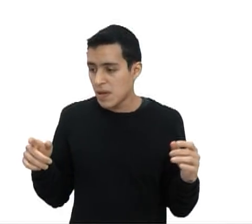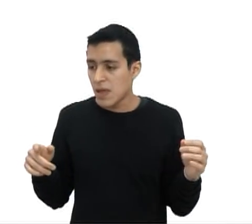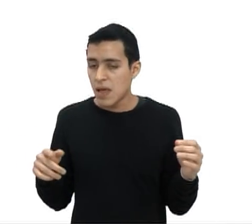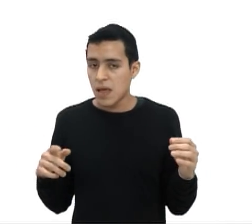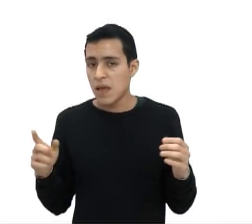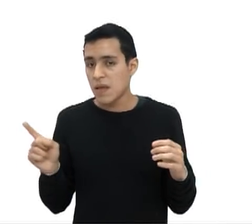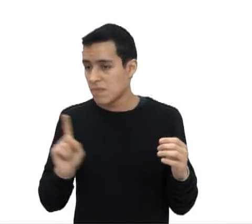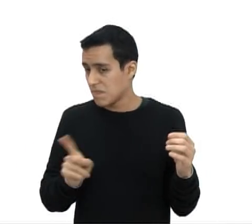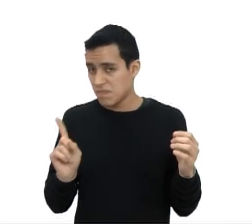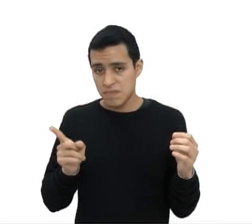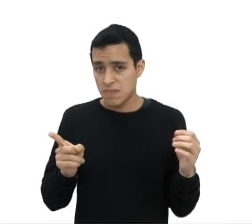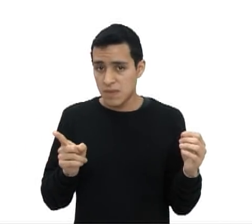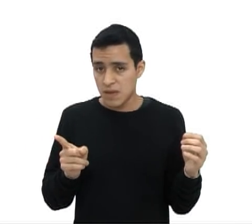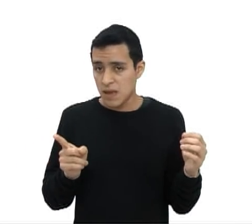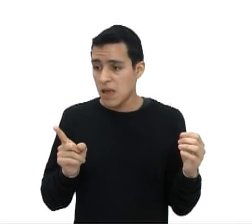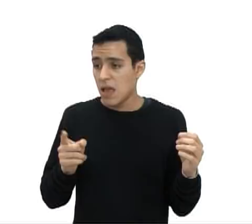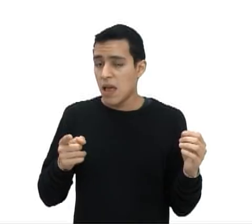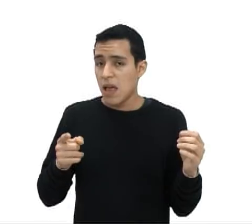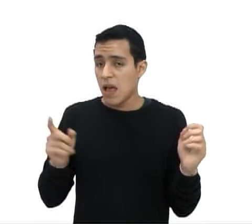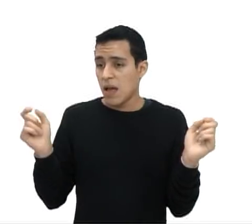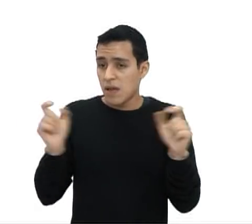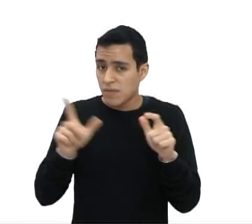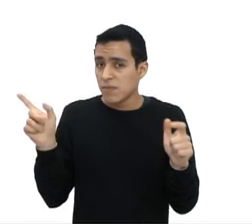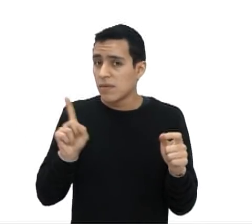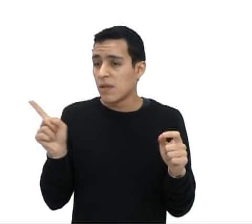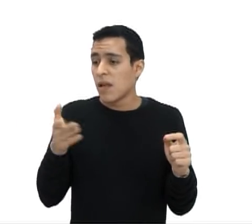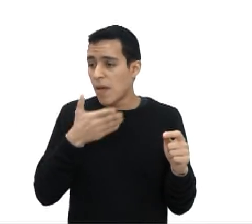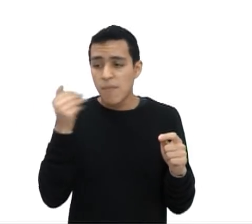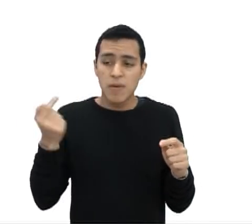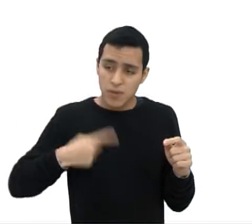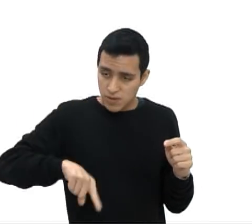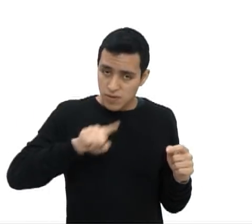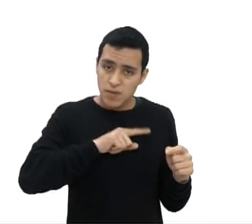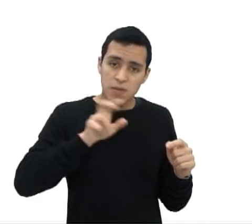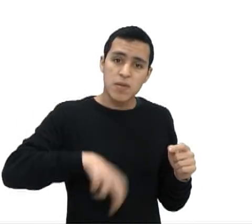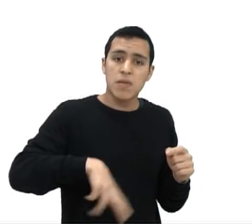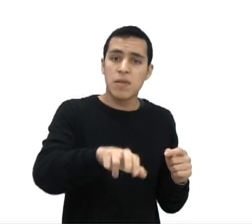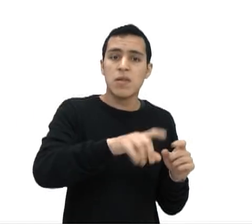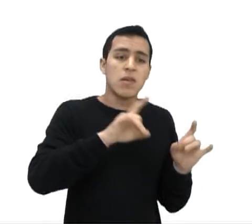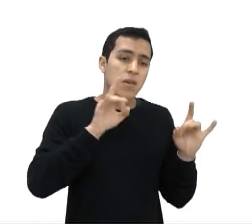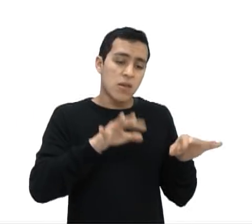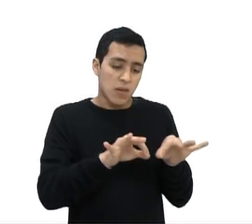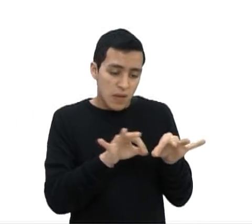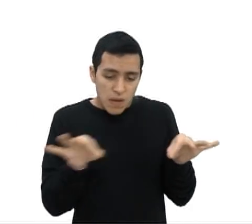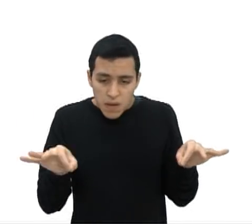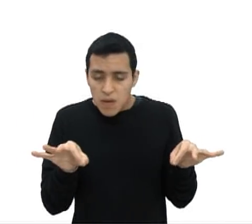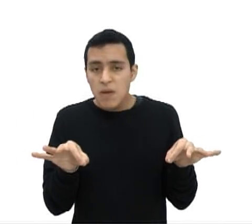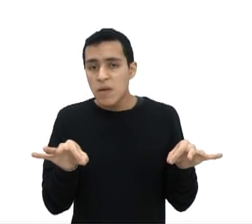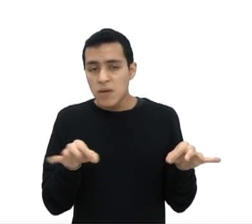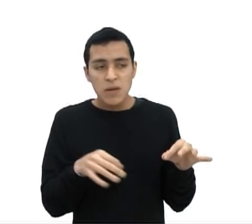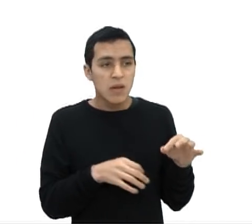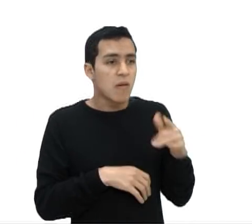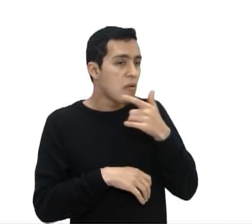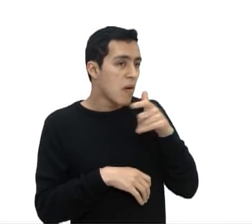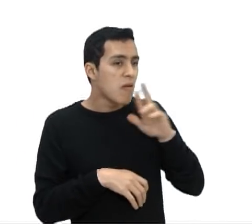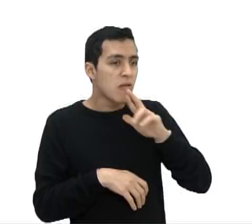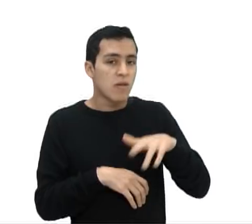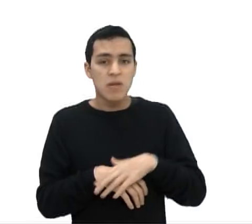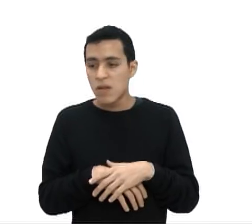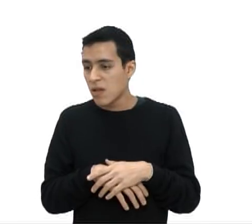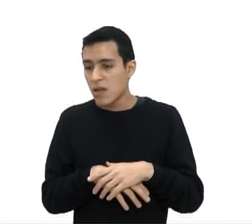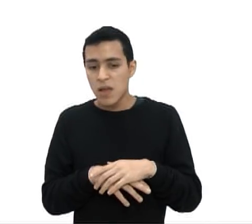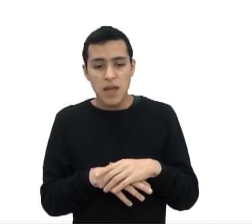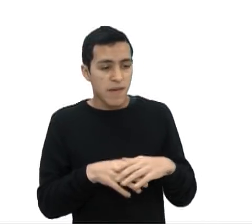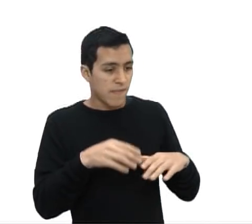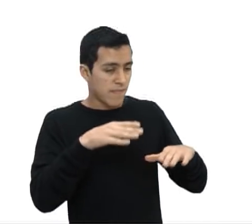não. A Maria, é melhor a gente ir andando, é só um pedacinho. O Tião, para ficar enterrada